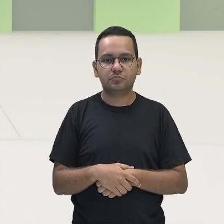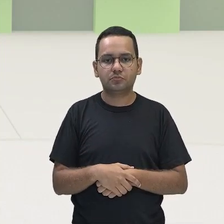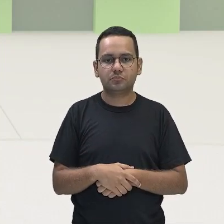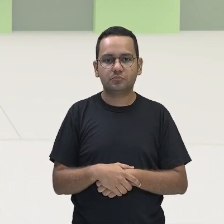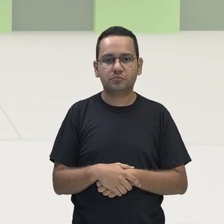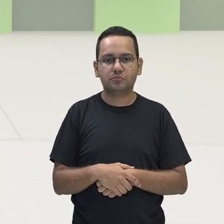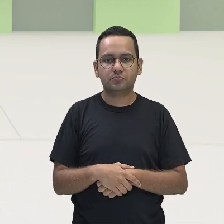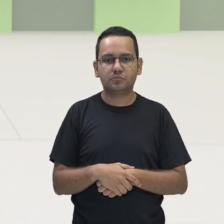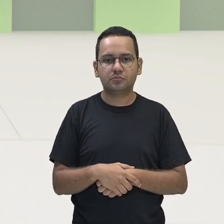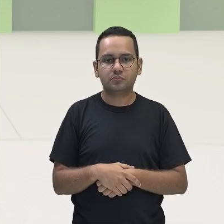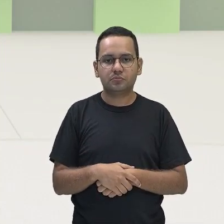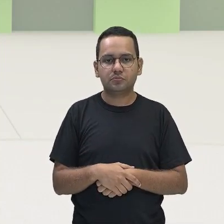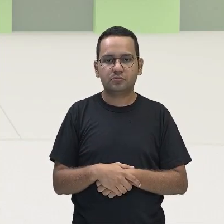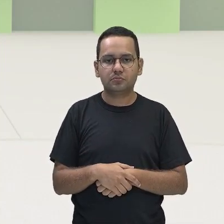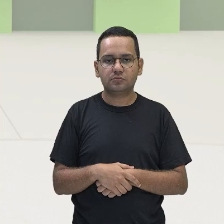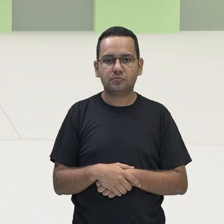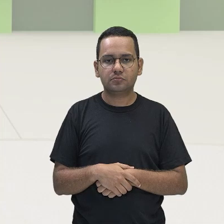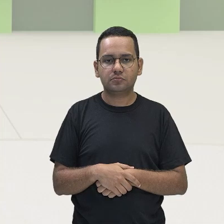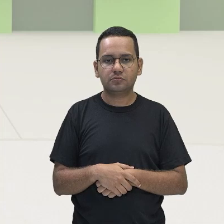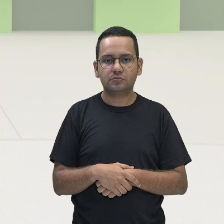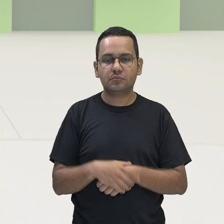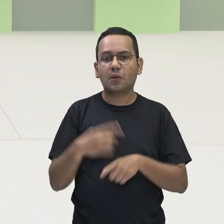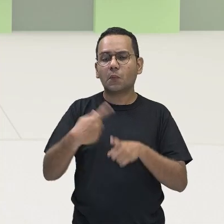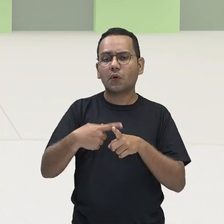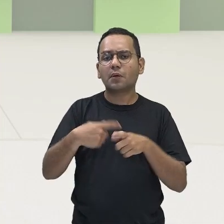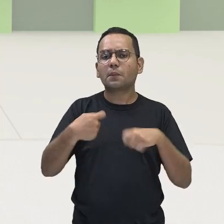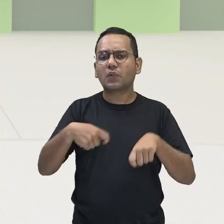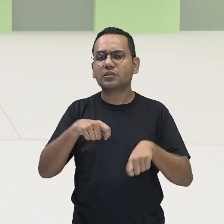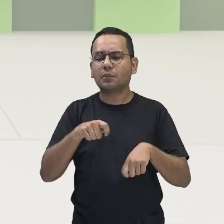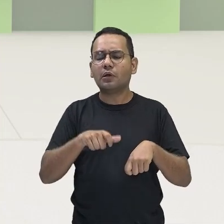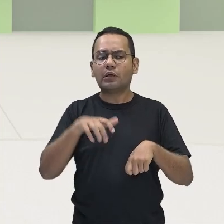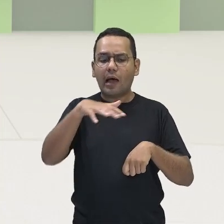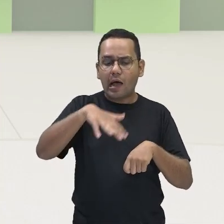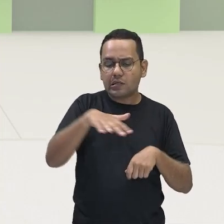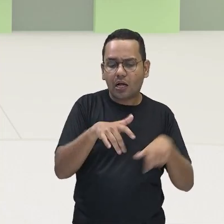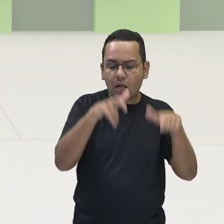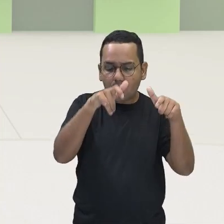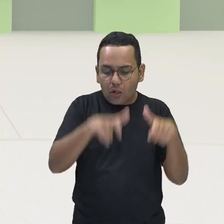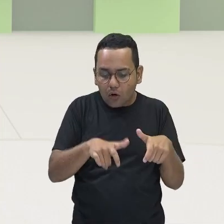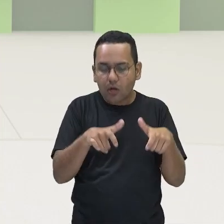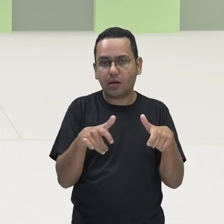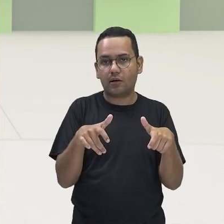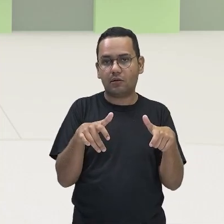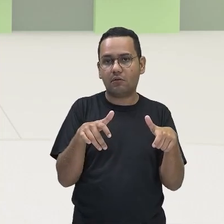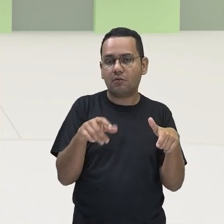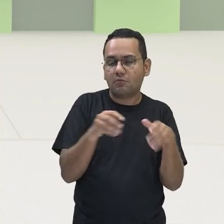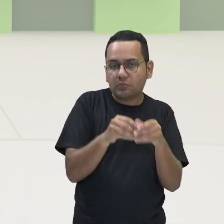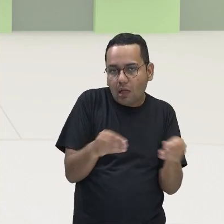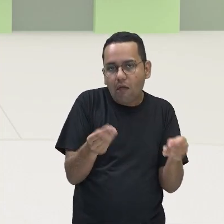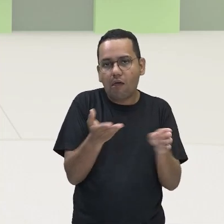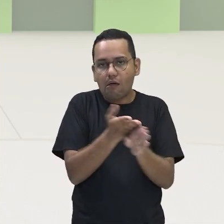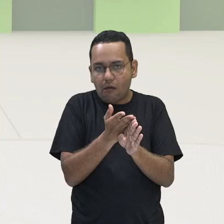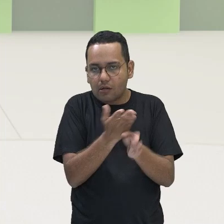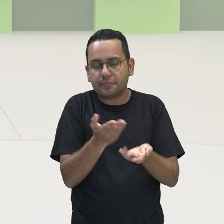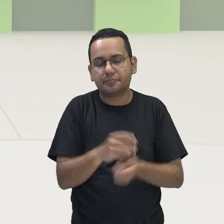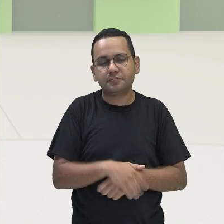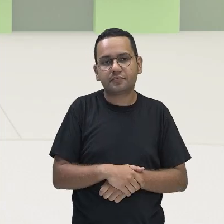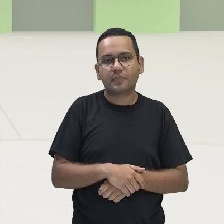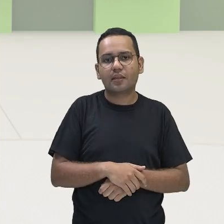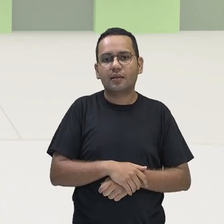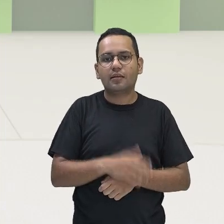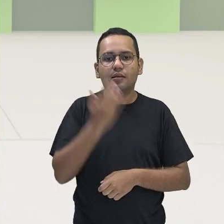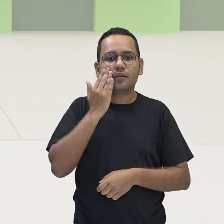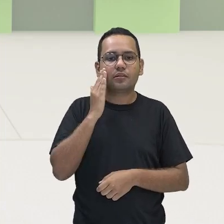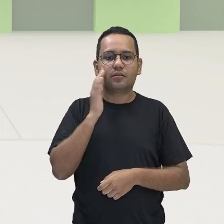precisamos compreender a localização de uma planta, de um animal num determinado território, nós precisamos compreender a partir